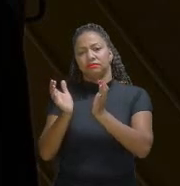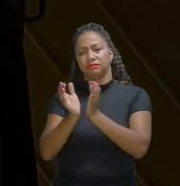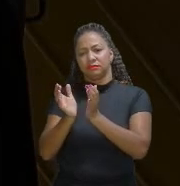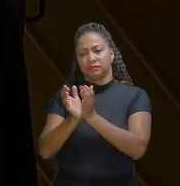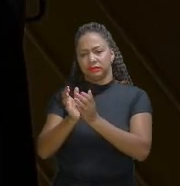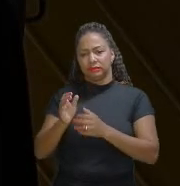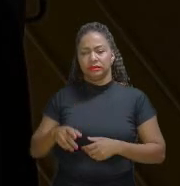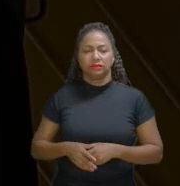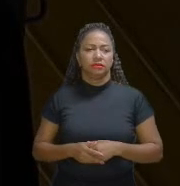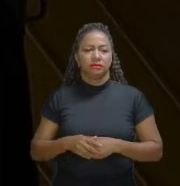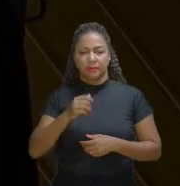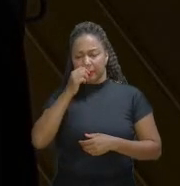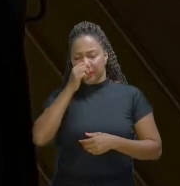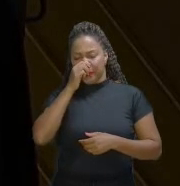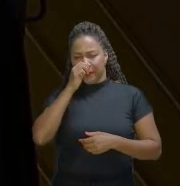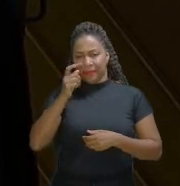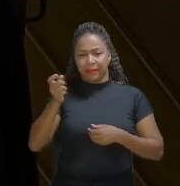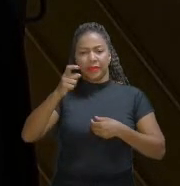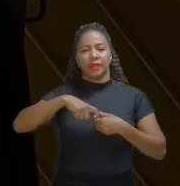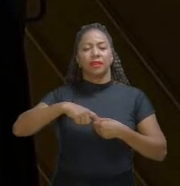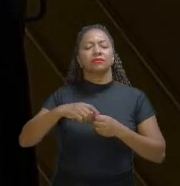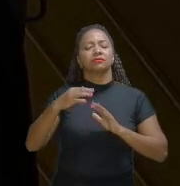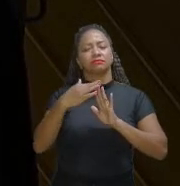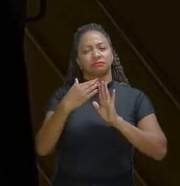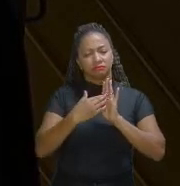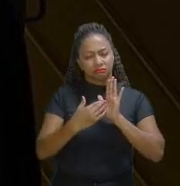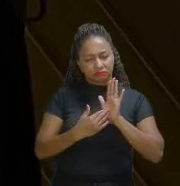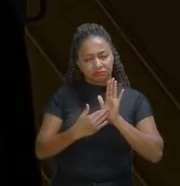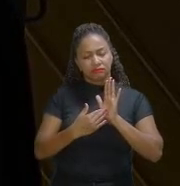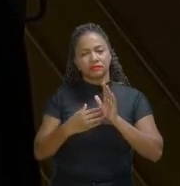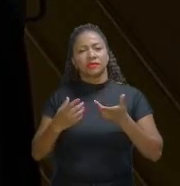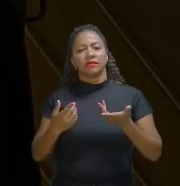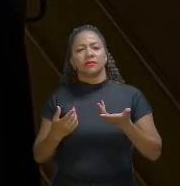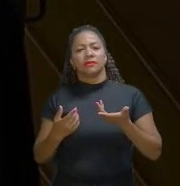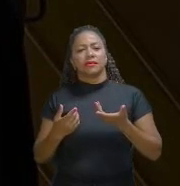compete ao recorrente determinar um modelo ideal de aplicação financeira.